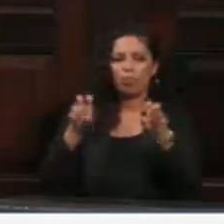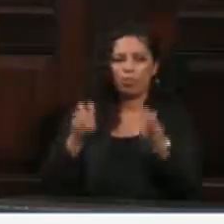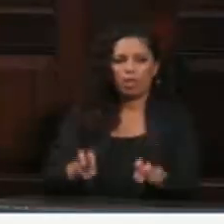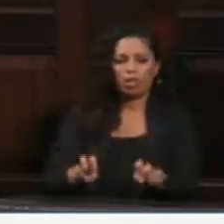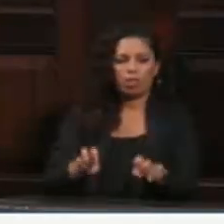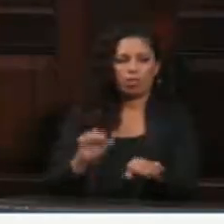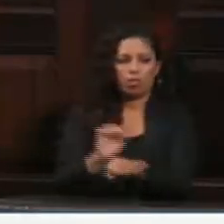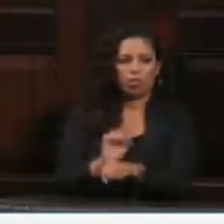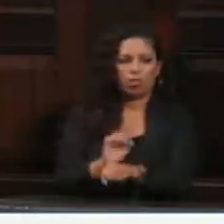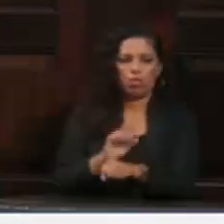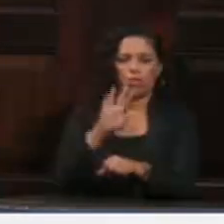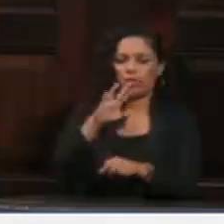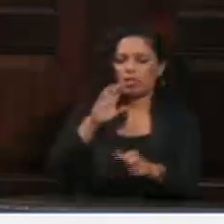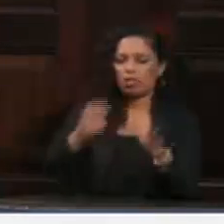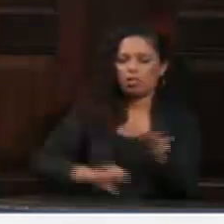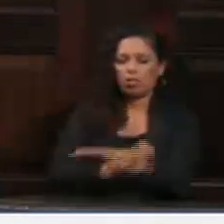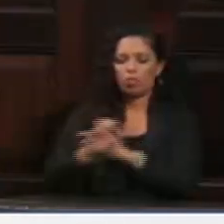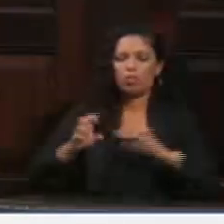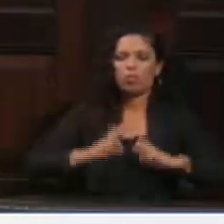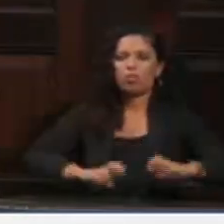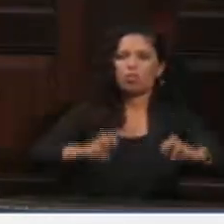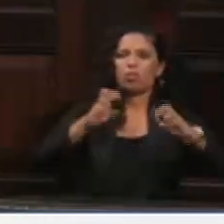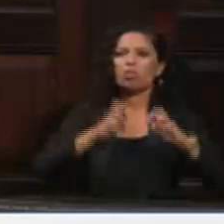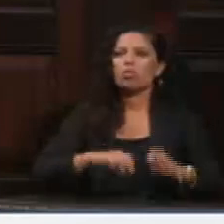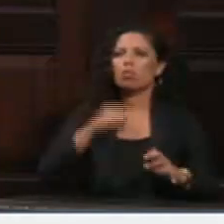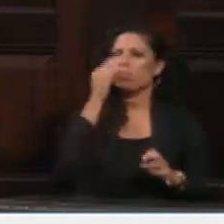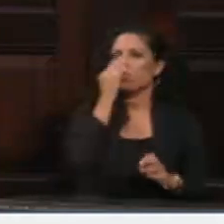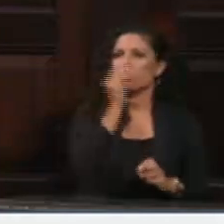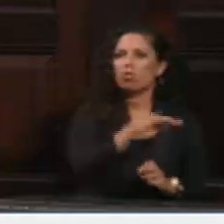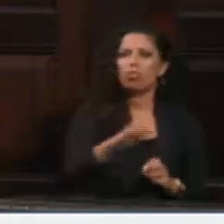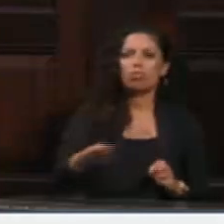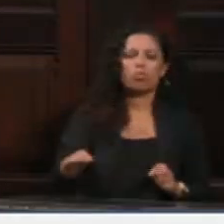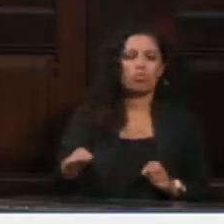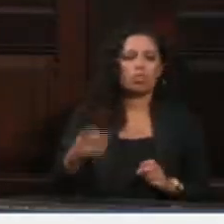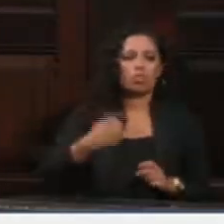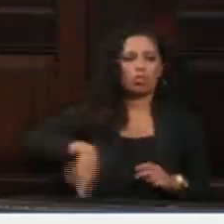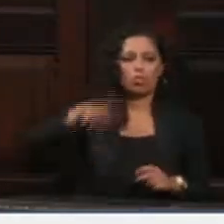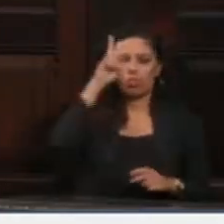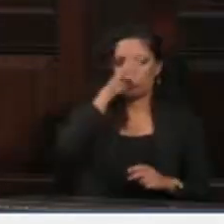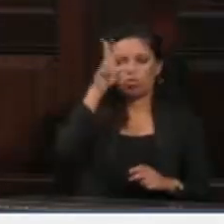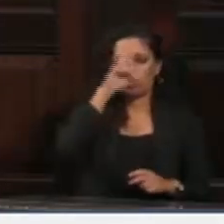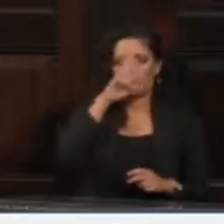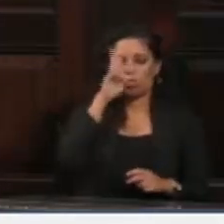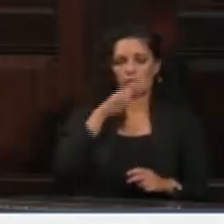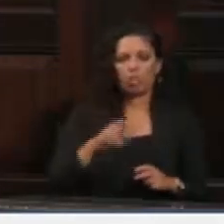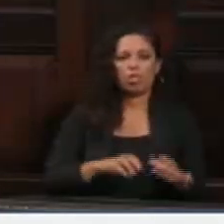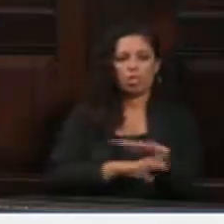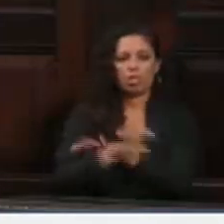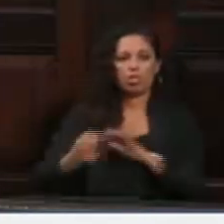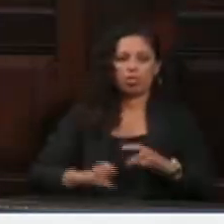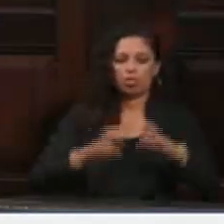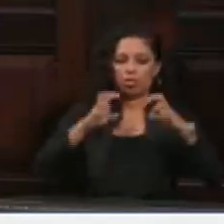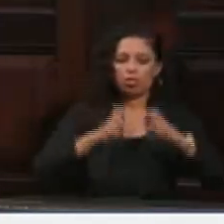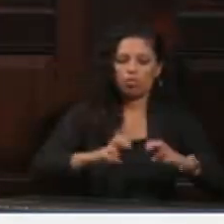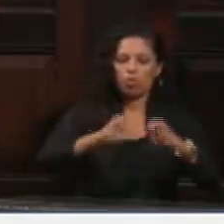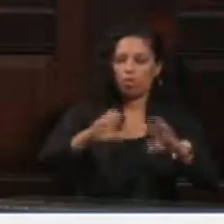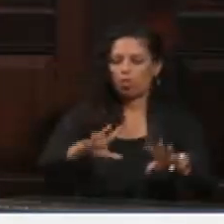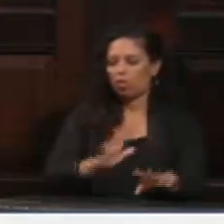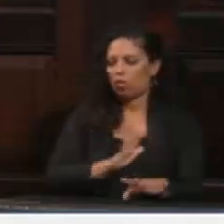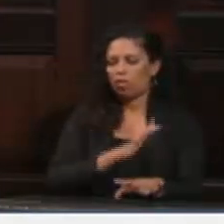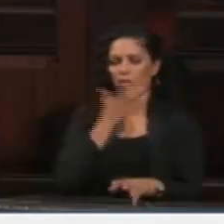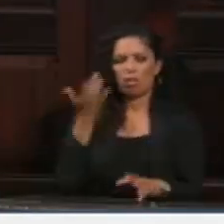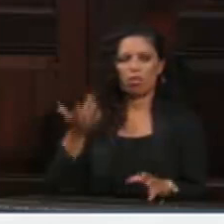faz. Então, eu gostaria de me somar ao que a companheira está falando, mas lembrar que o serviço da Supervia é péssimo. Agora, na hora de